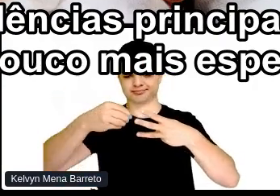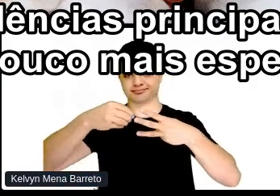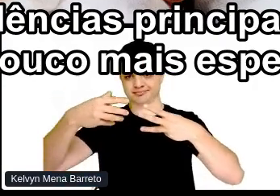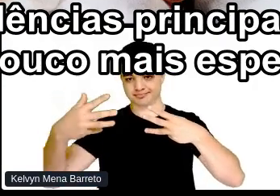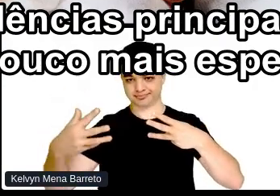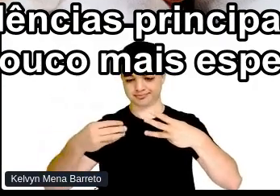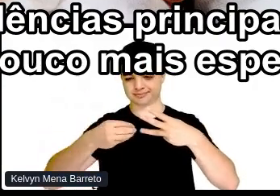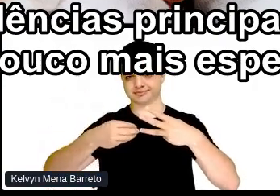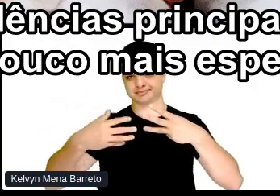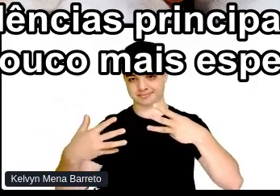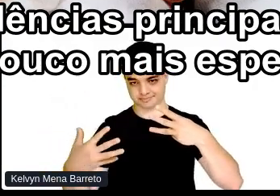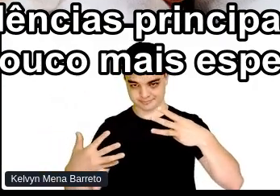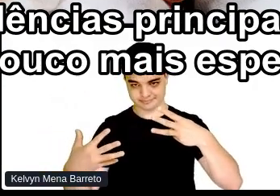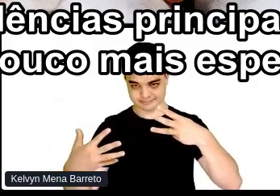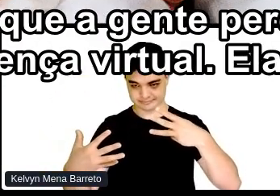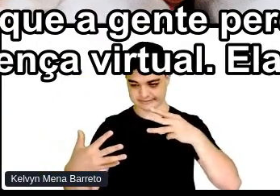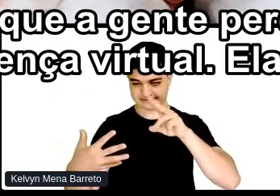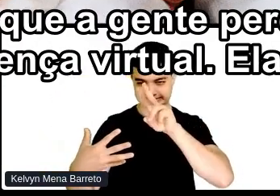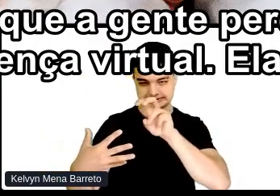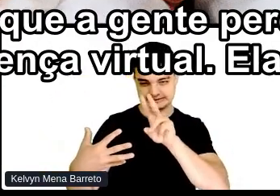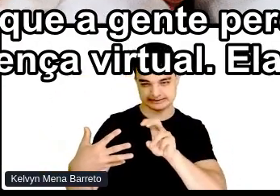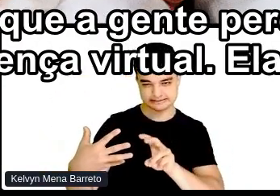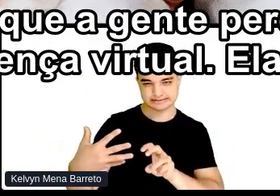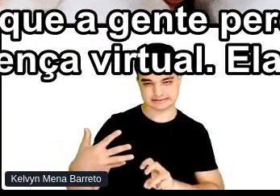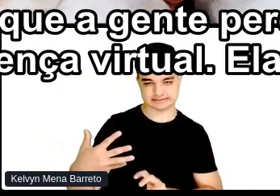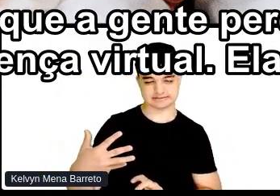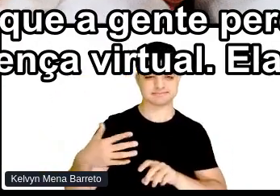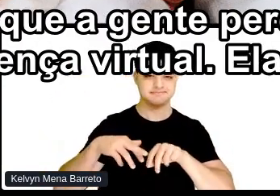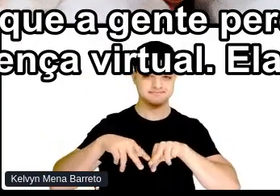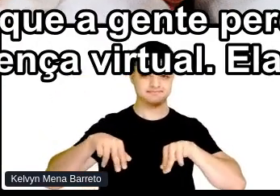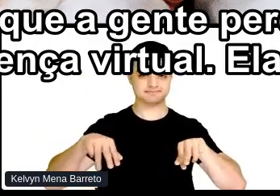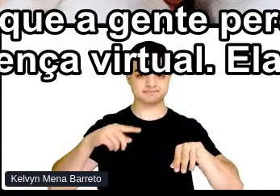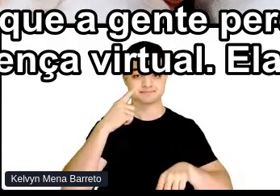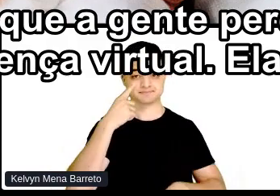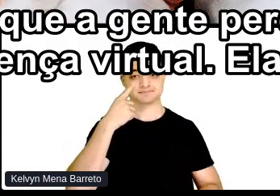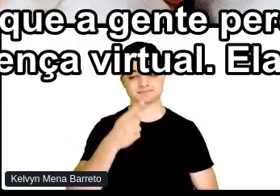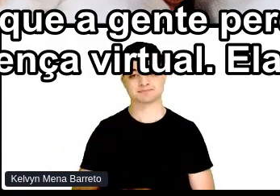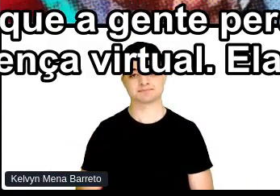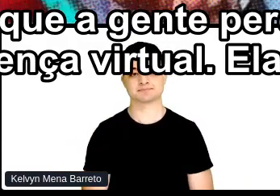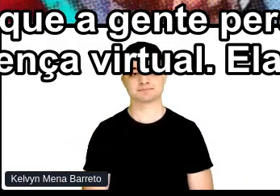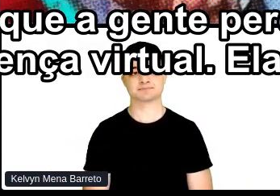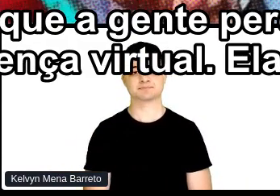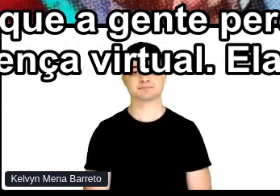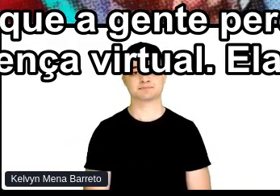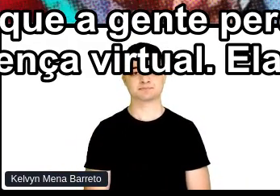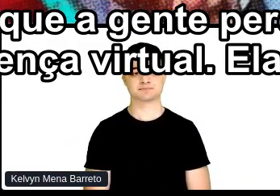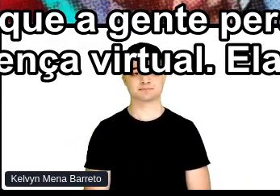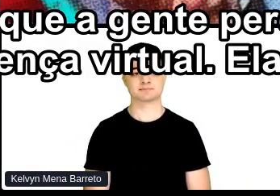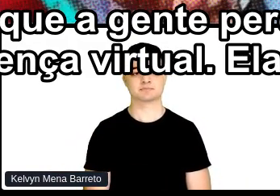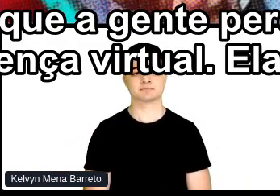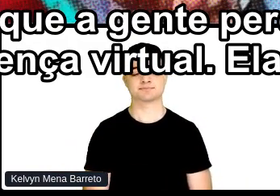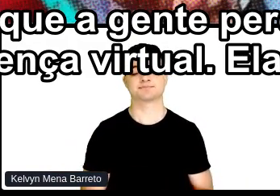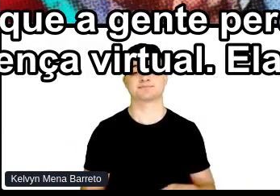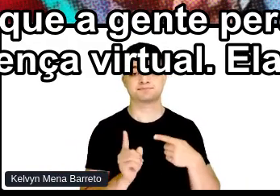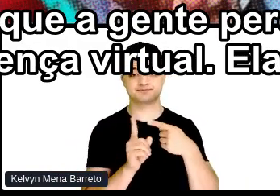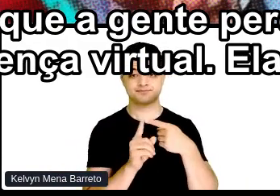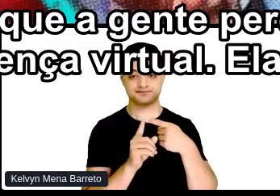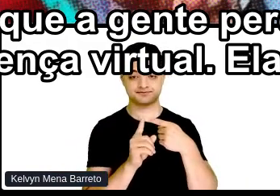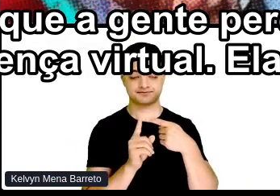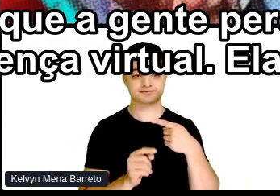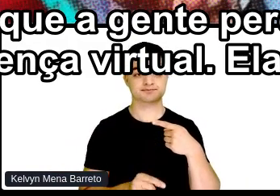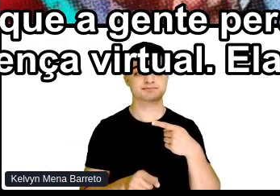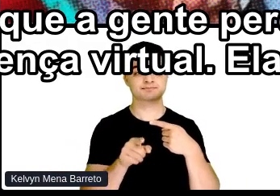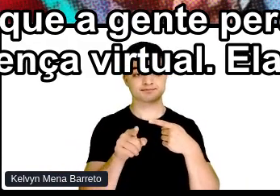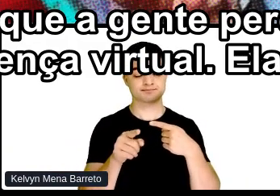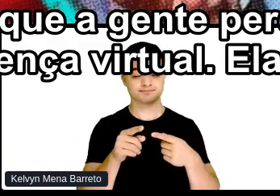mais antiga do Brasil, e ela faz lives no Facebook para justamente conversar sobre a doença, né, e ela dá dicas para as